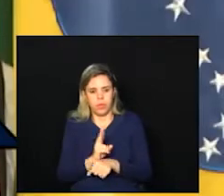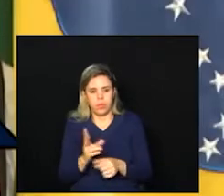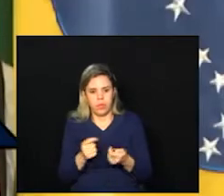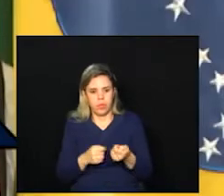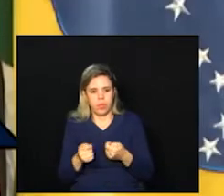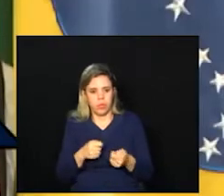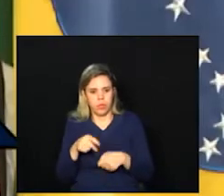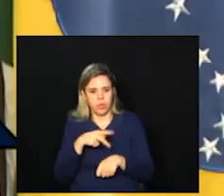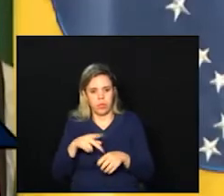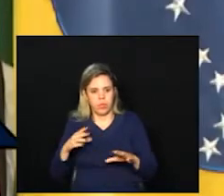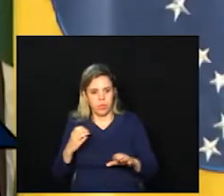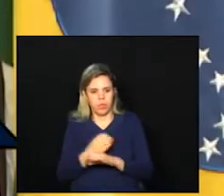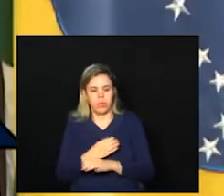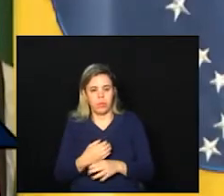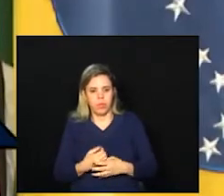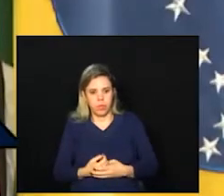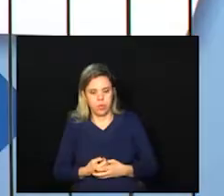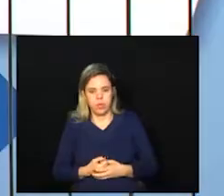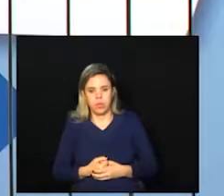que o país todo atravessa.